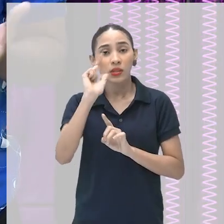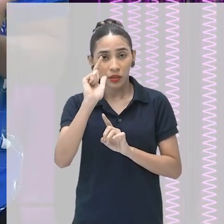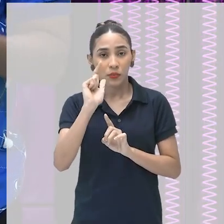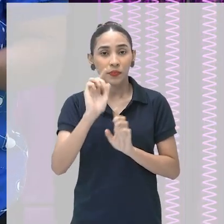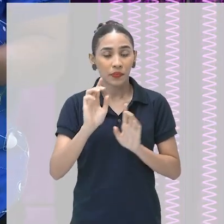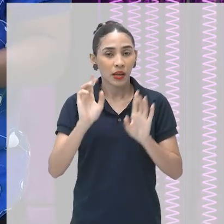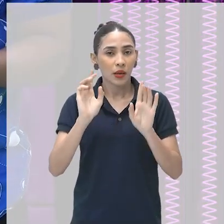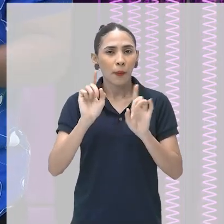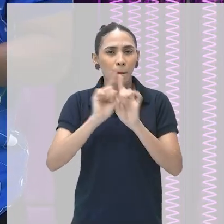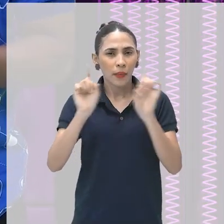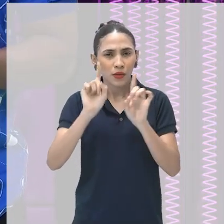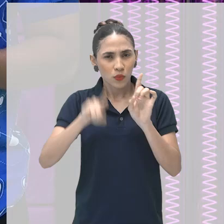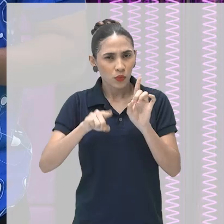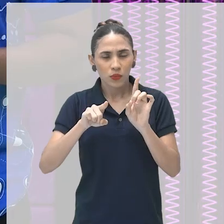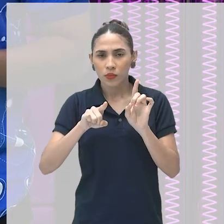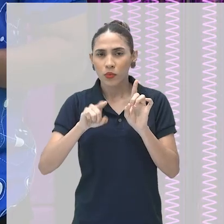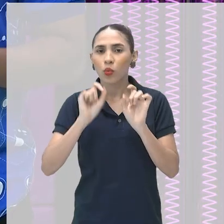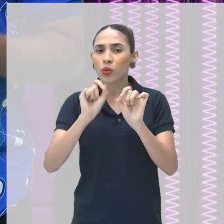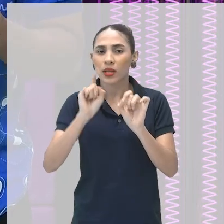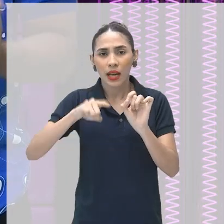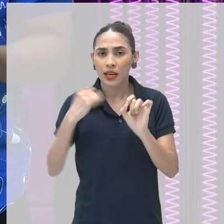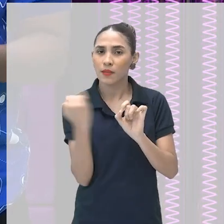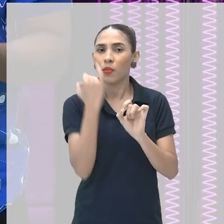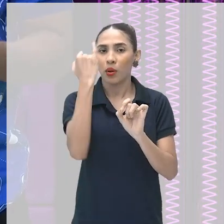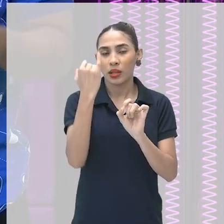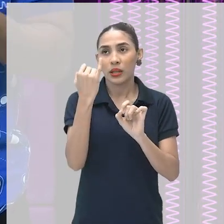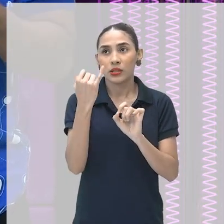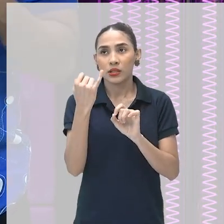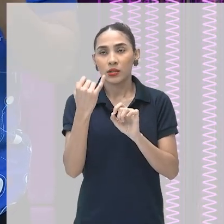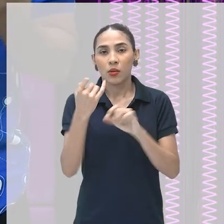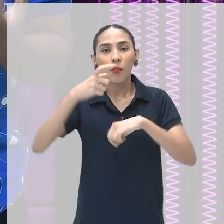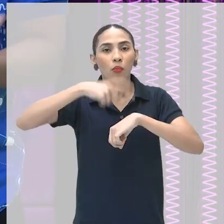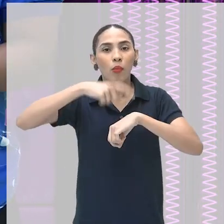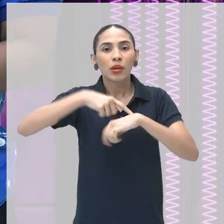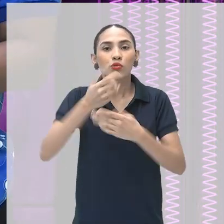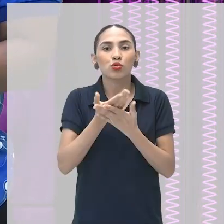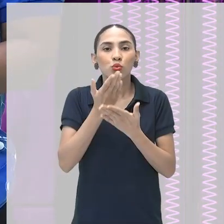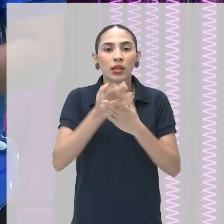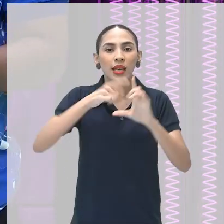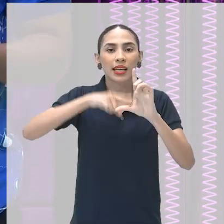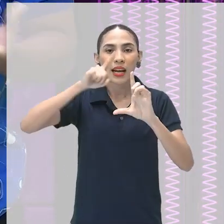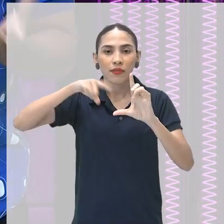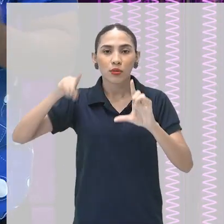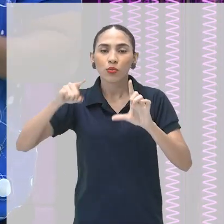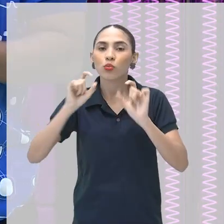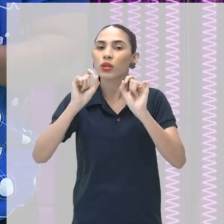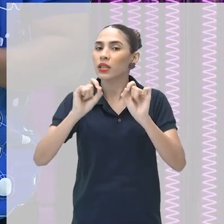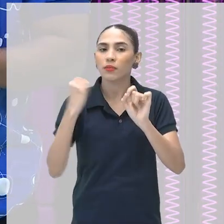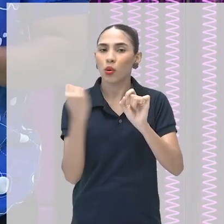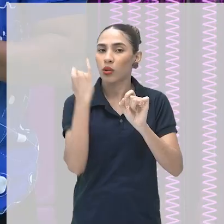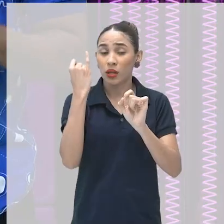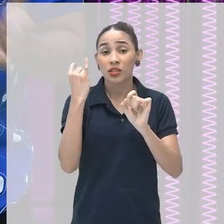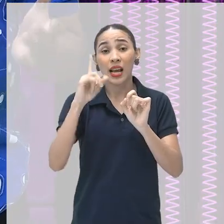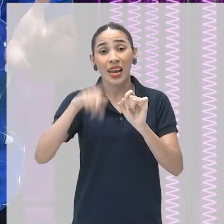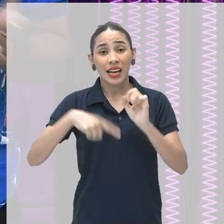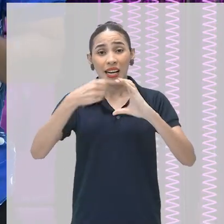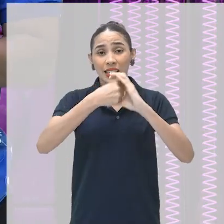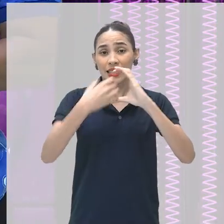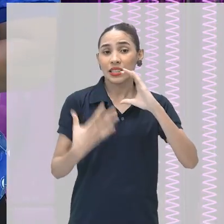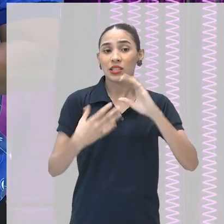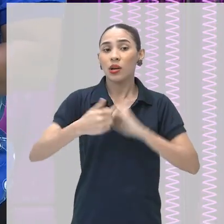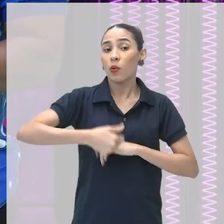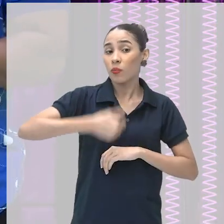é importante quando se está falando de gráfico? O que é importante eu visualizar? São os elementos. O